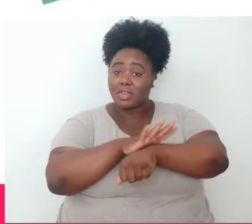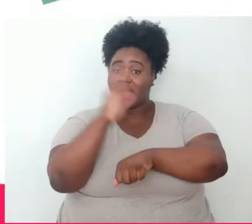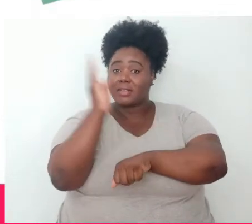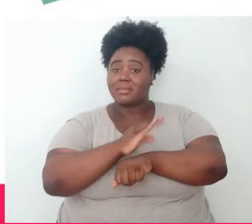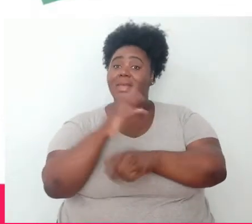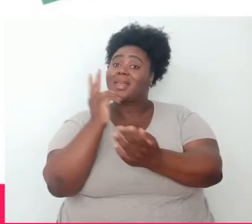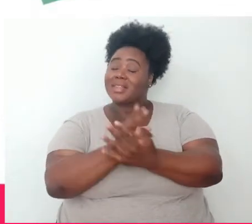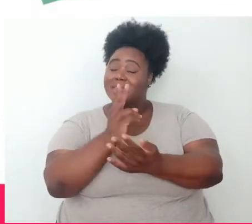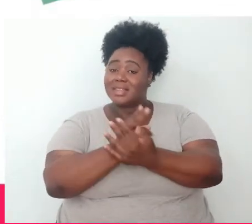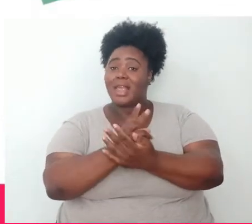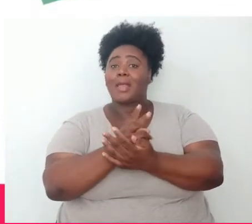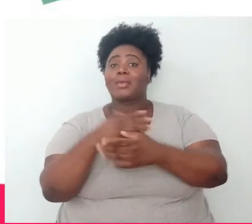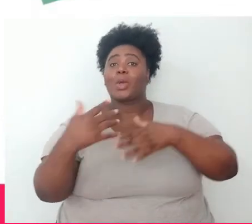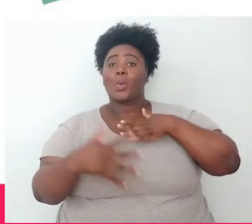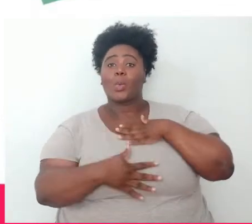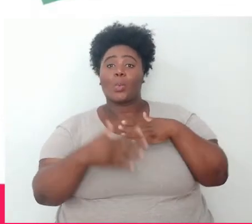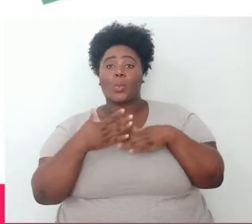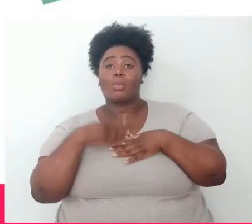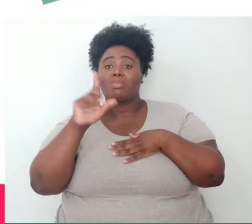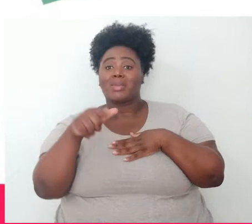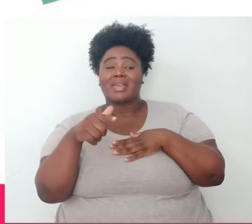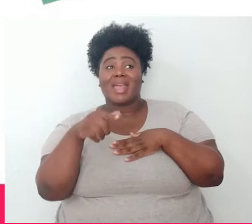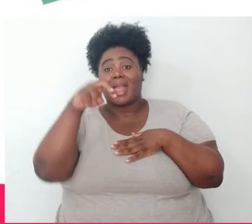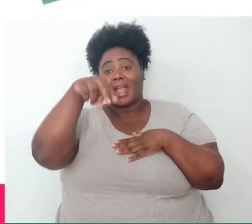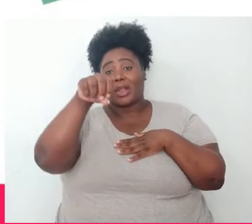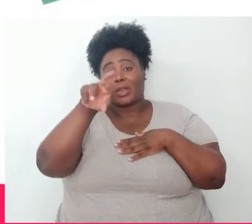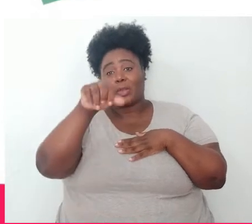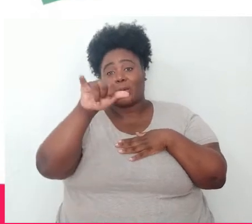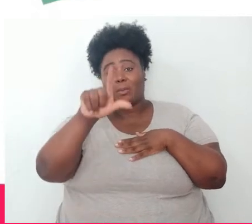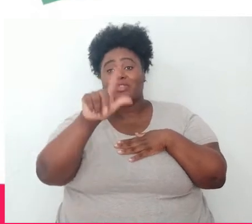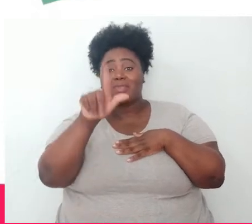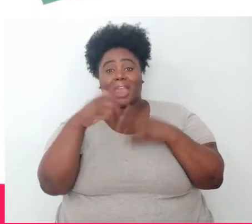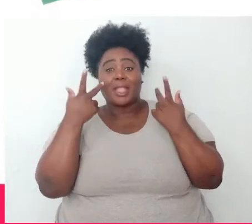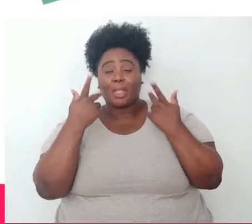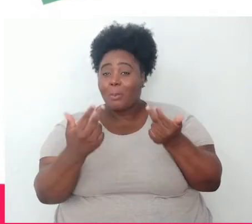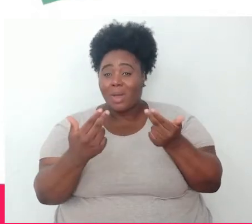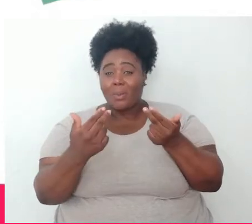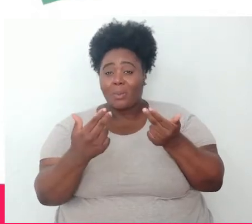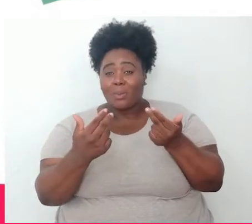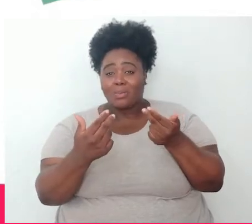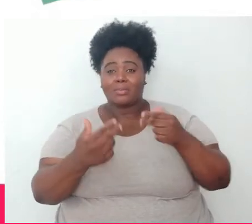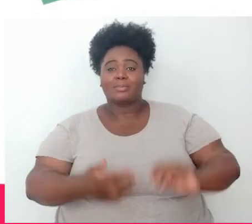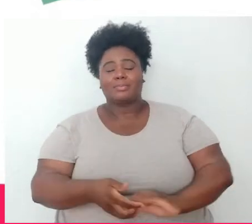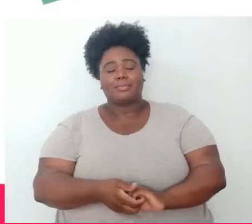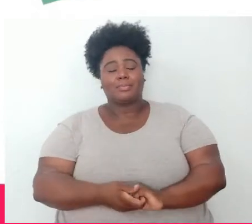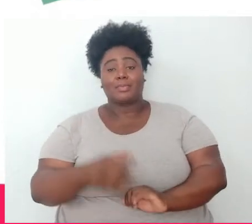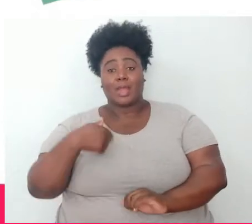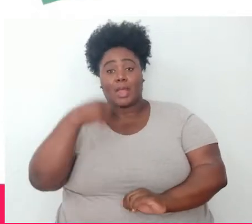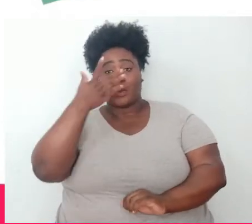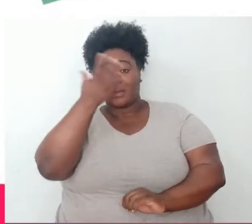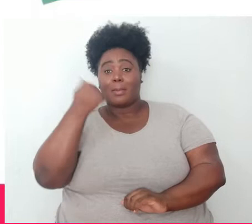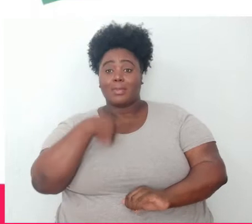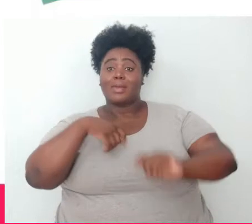uma leitura de um corpo que, ao meu ver, é muito normativo, muito cisgênero, né? E eu, como uma pessoa que trabalha